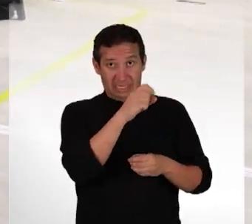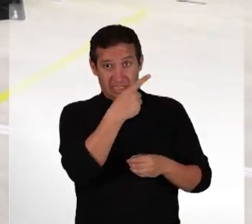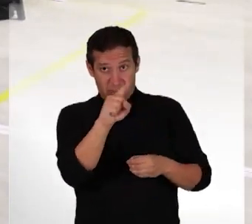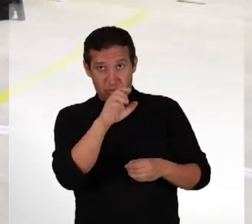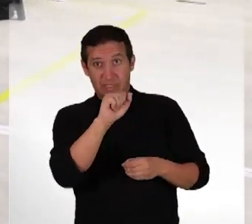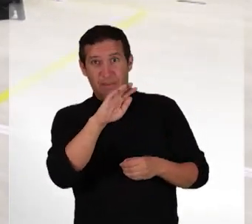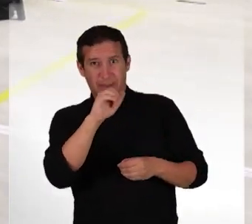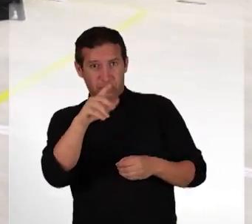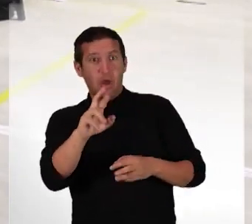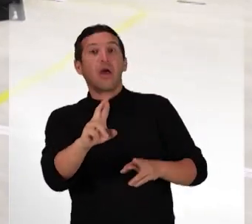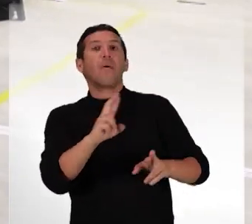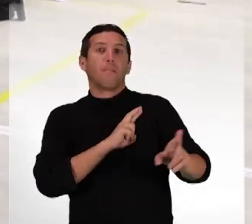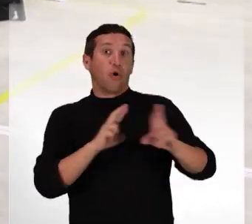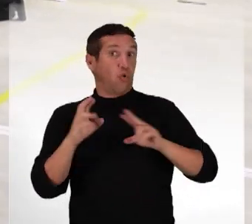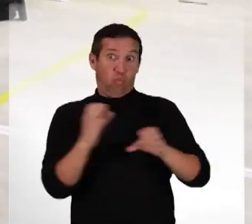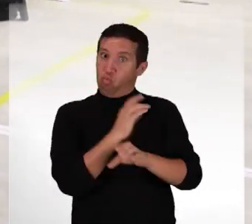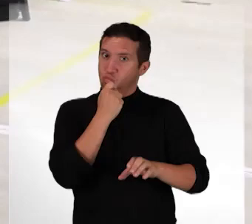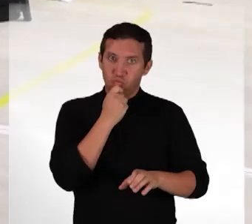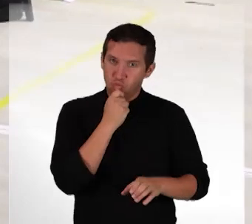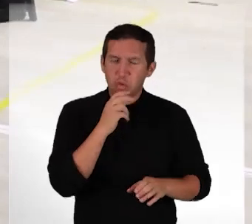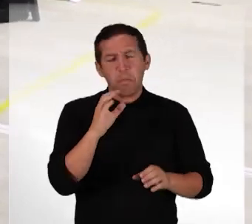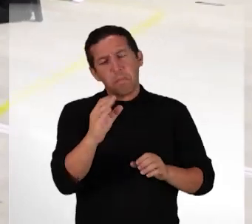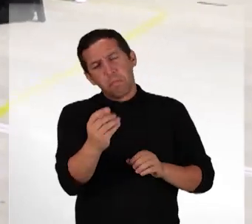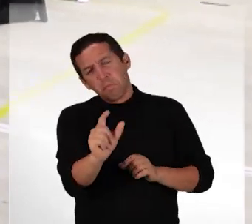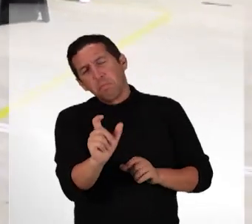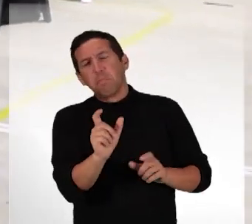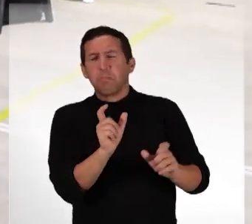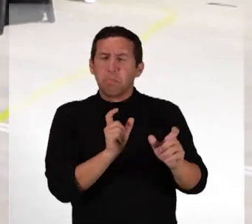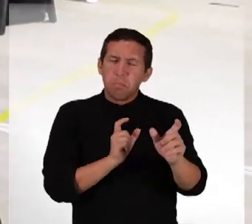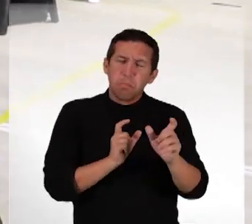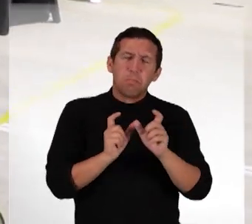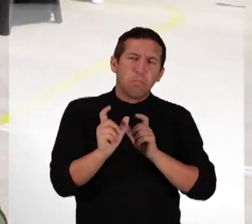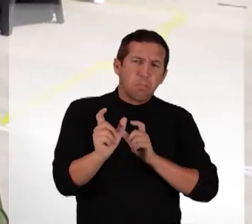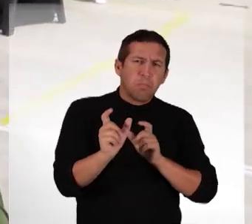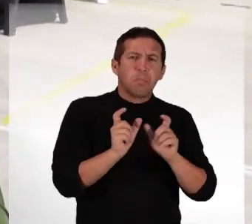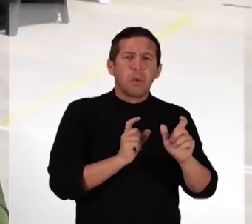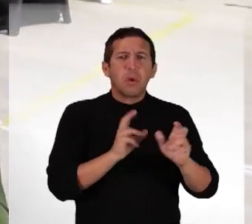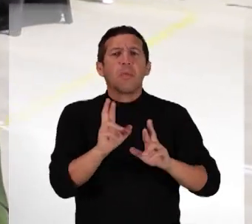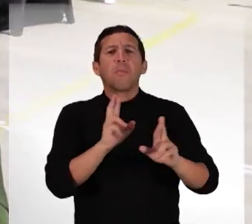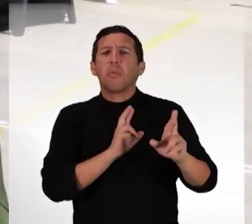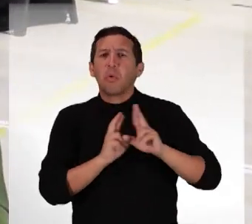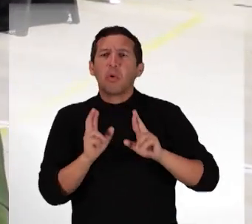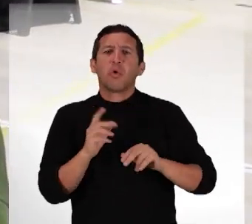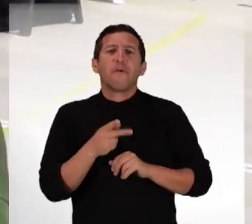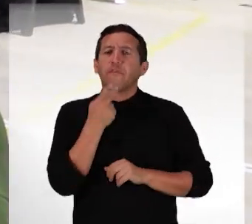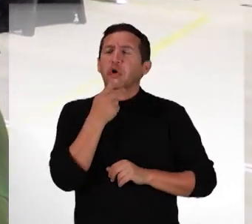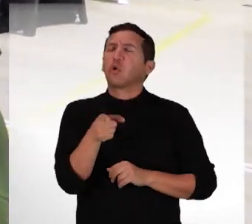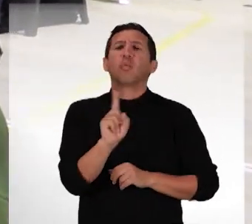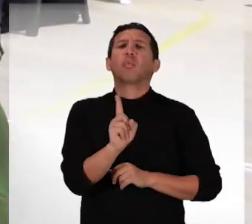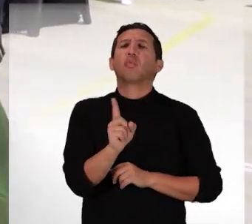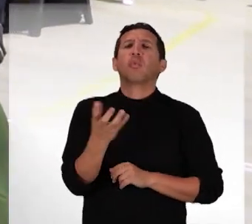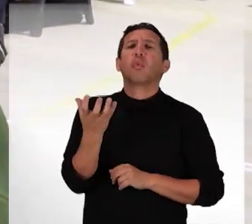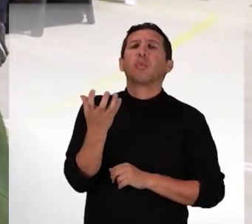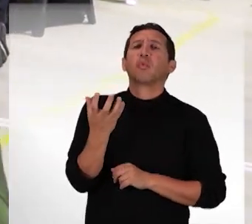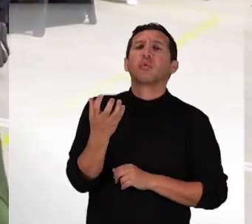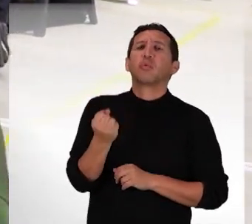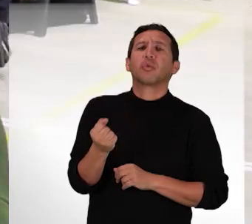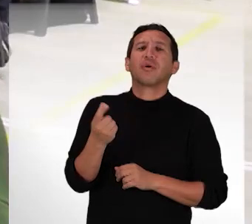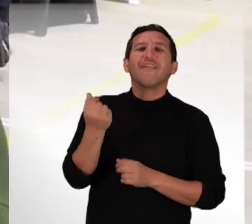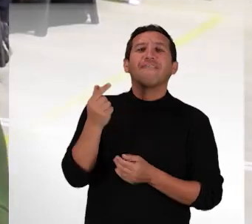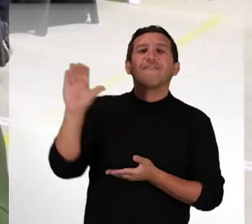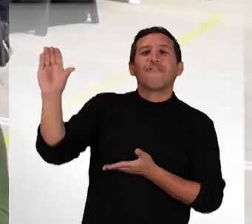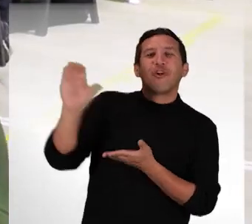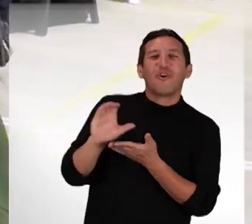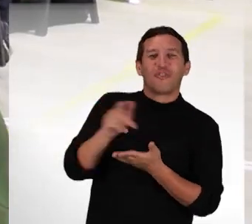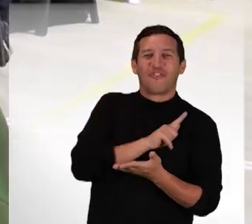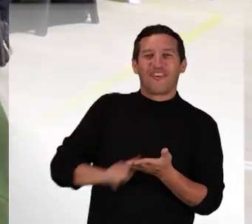respondeu parcialmente também aos nossos questionamentos, inclusive dizendo que recusou uma parcela de